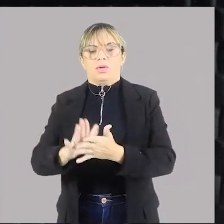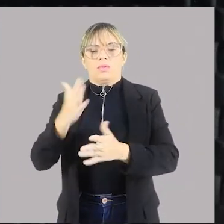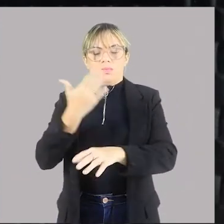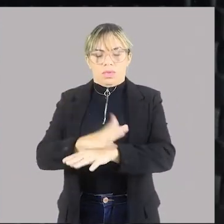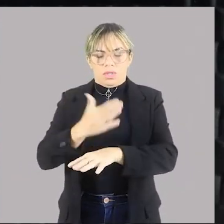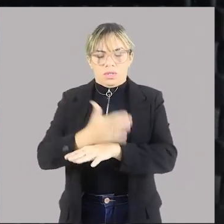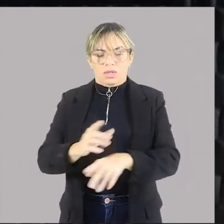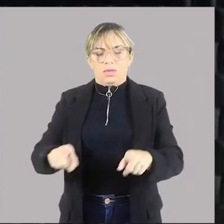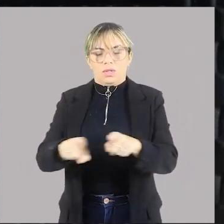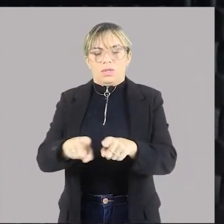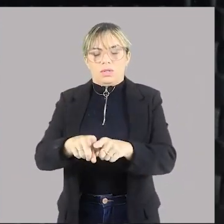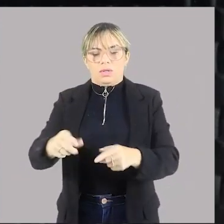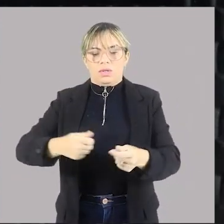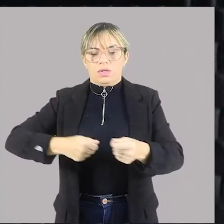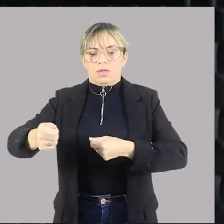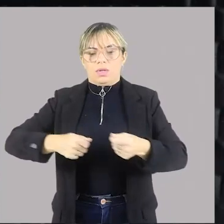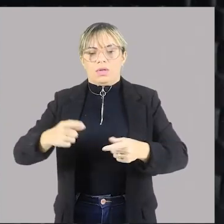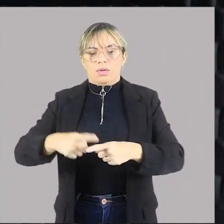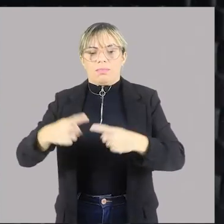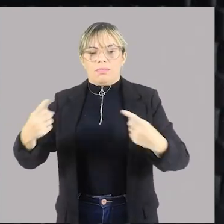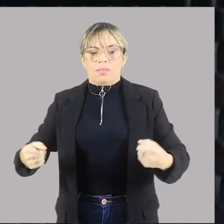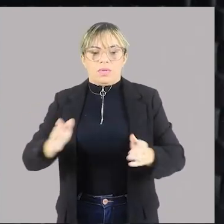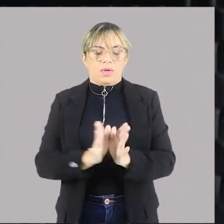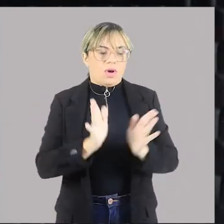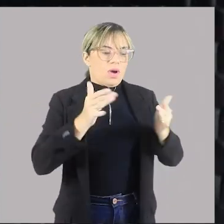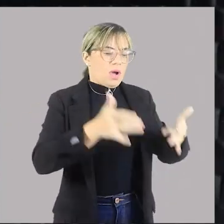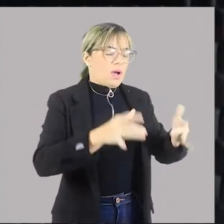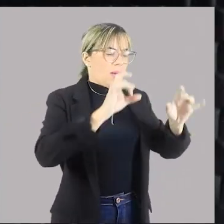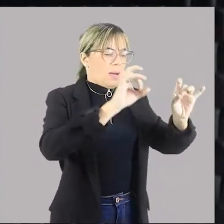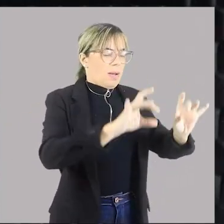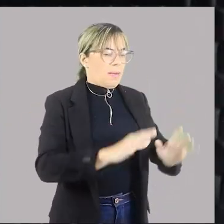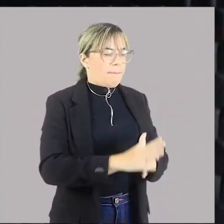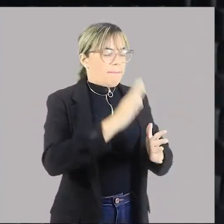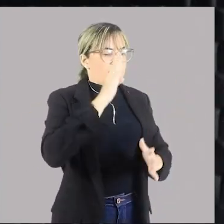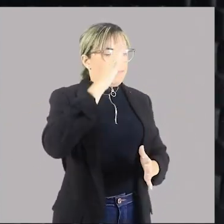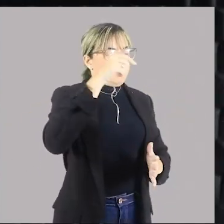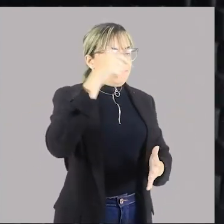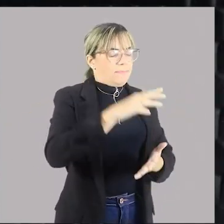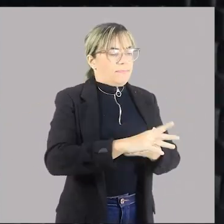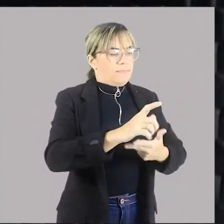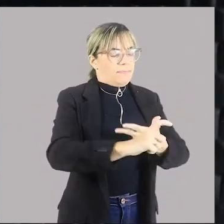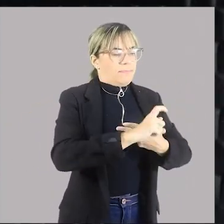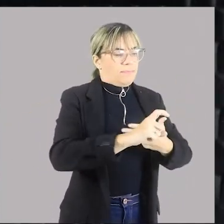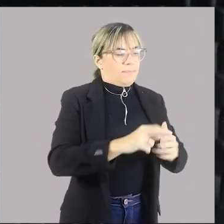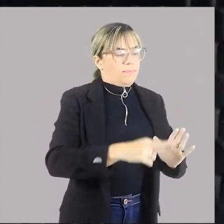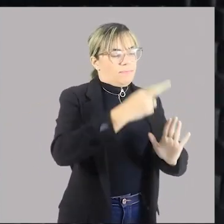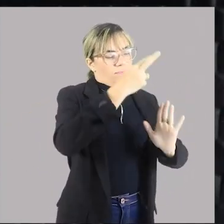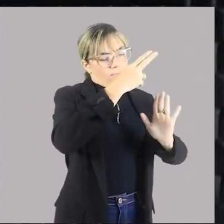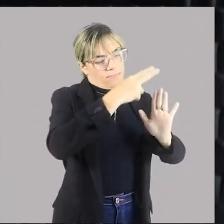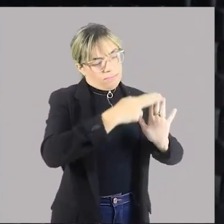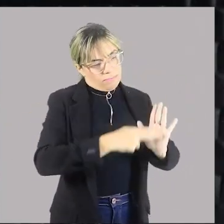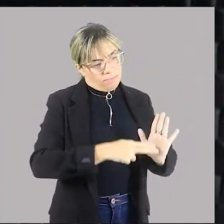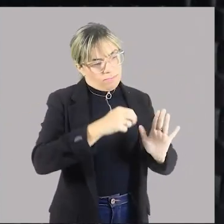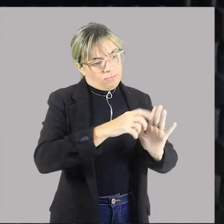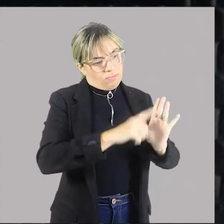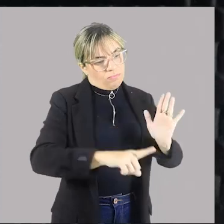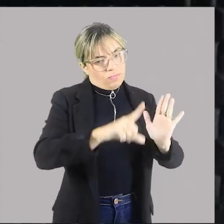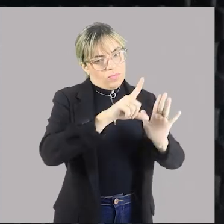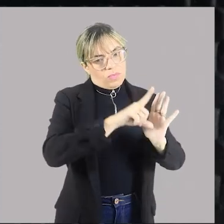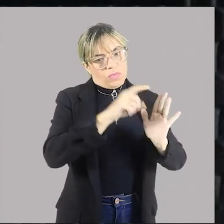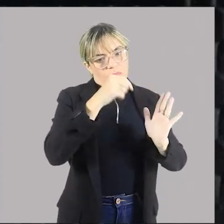praticam função administrativa. Mas a função típica do legislativo é normatizar, é legislar, não